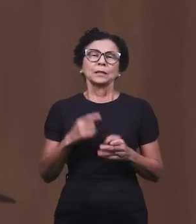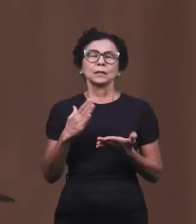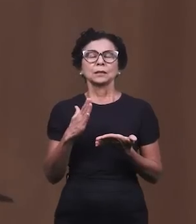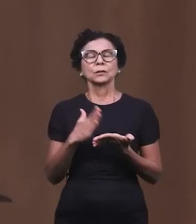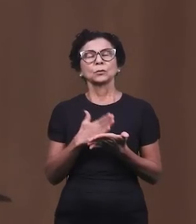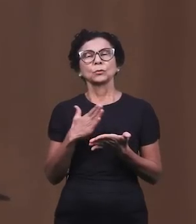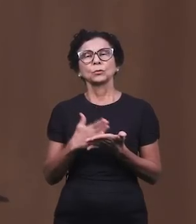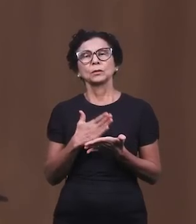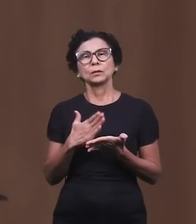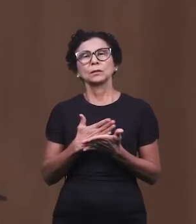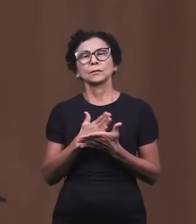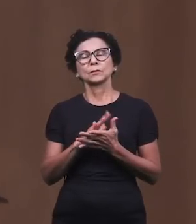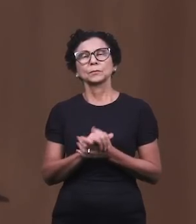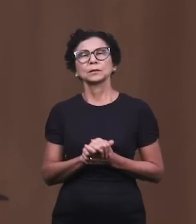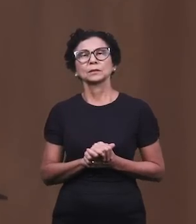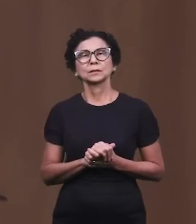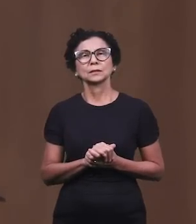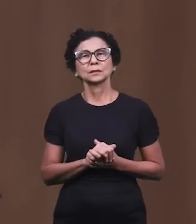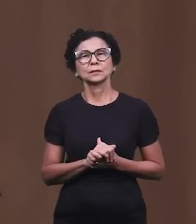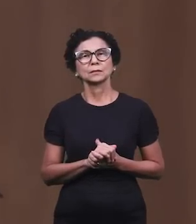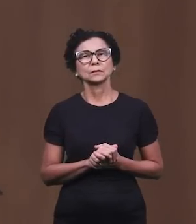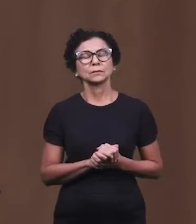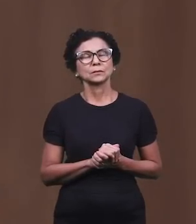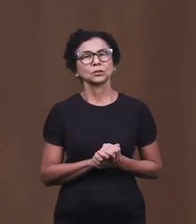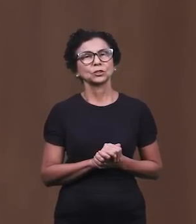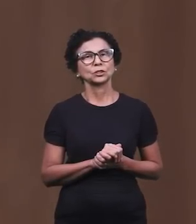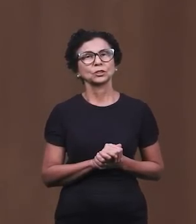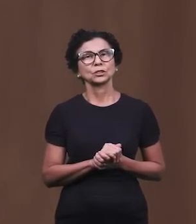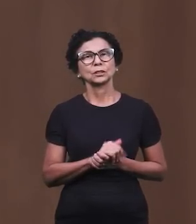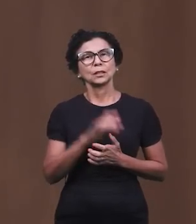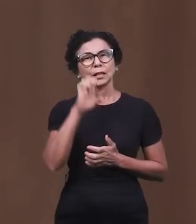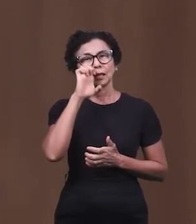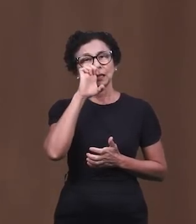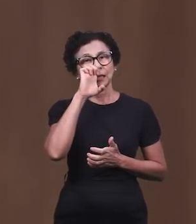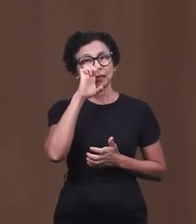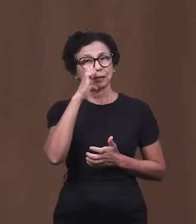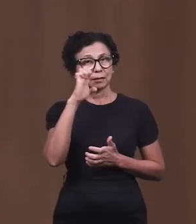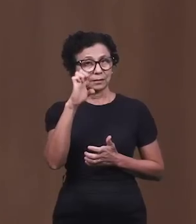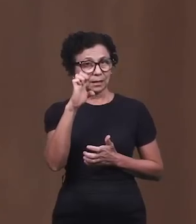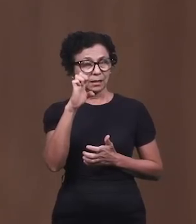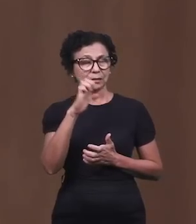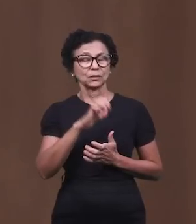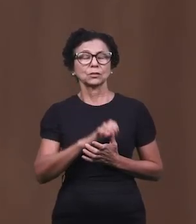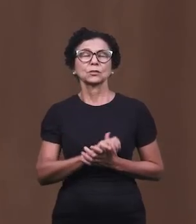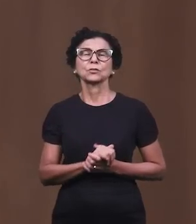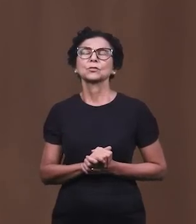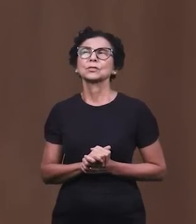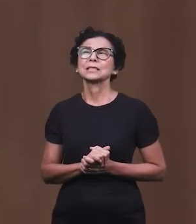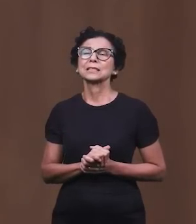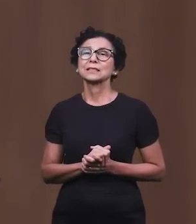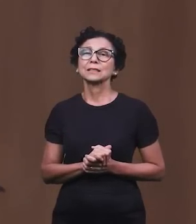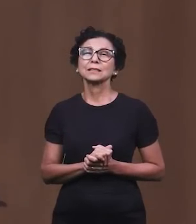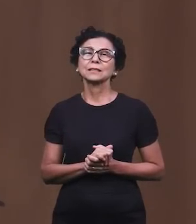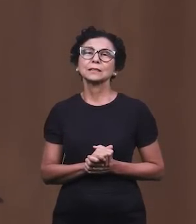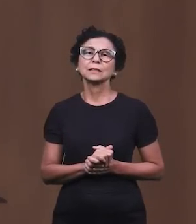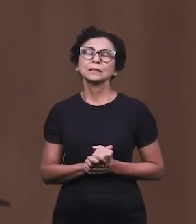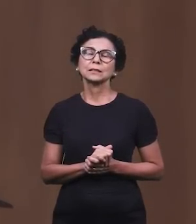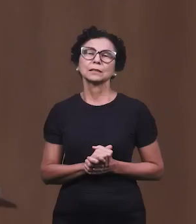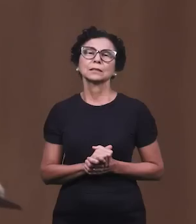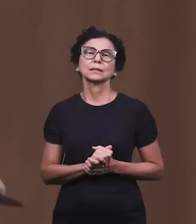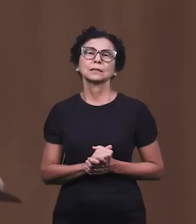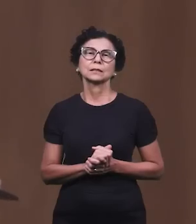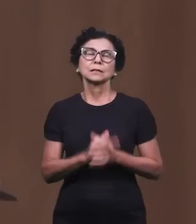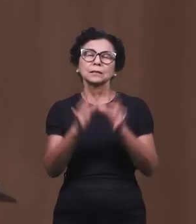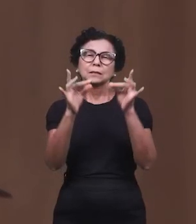ouvindo, que ele fala de coisa muito explicativa até para esta situação daquele jovem. Porque diz